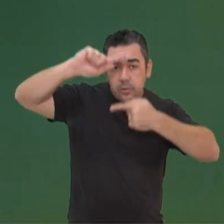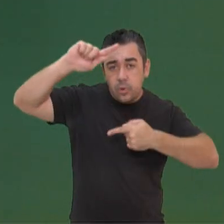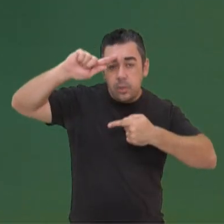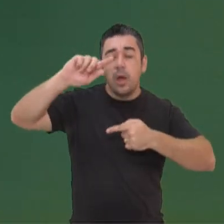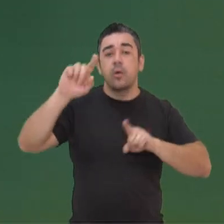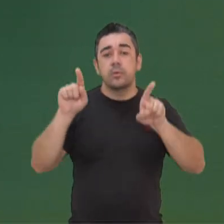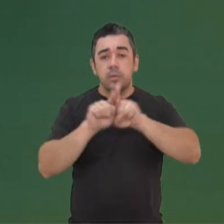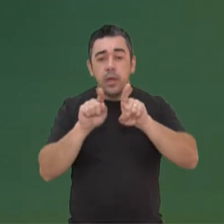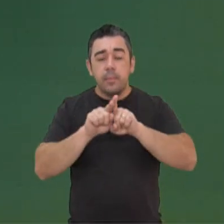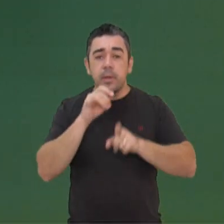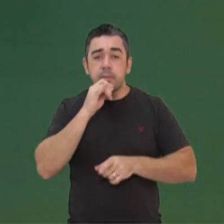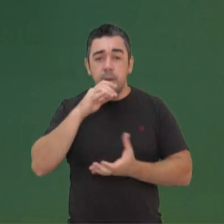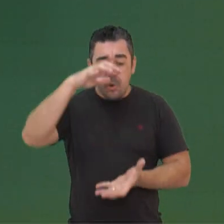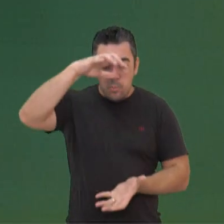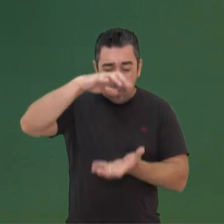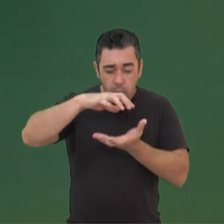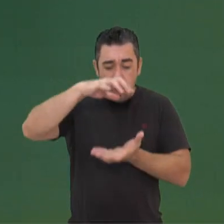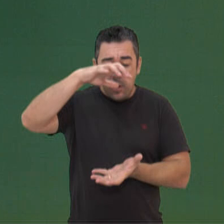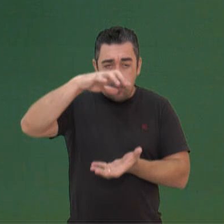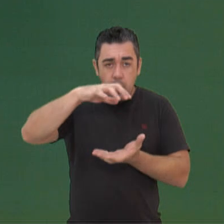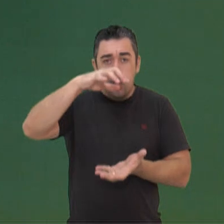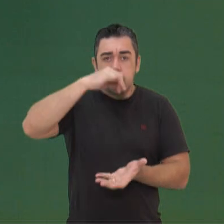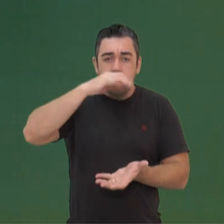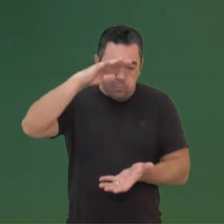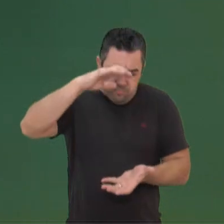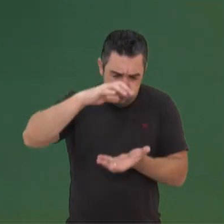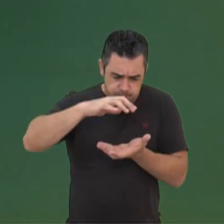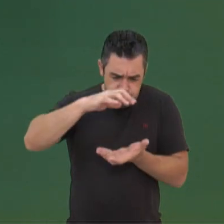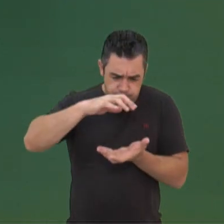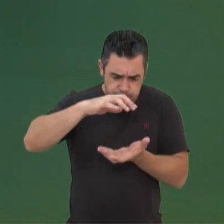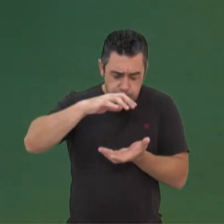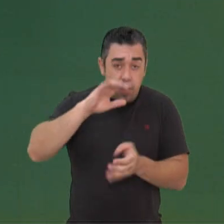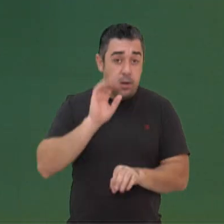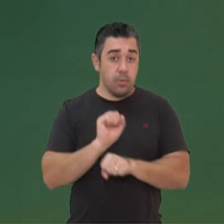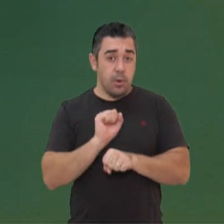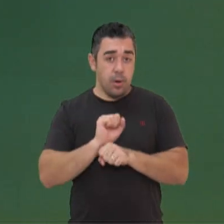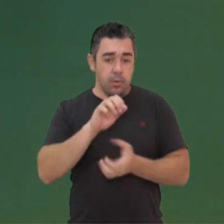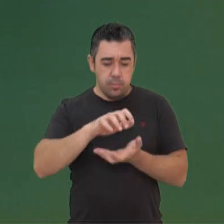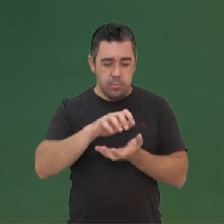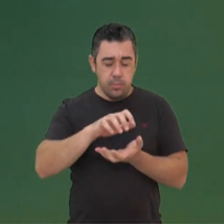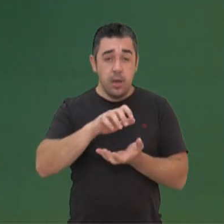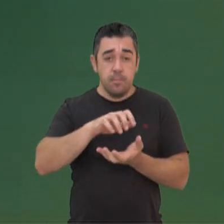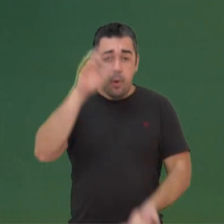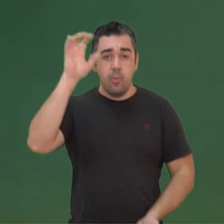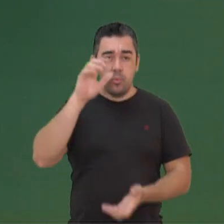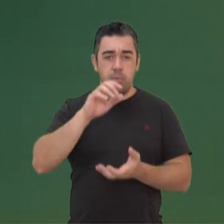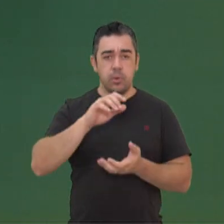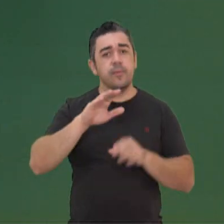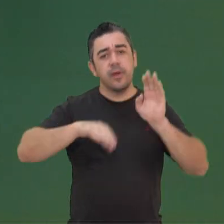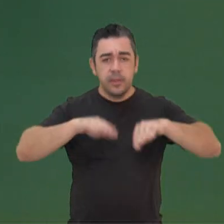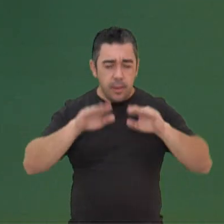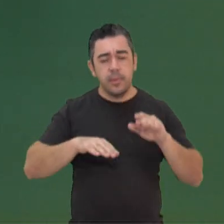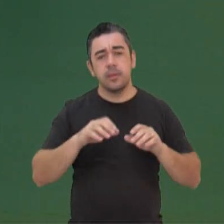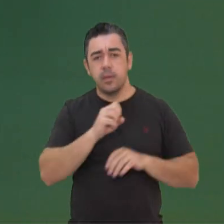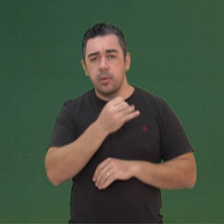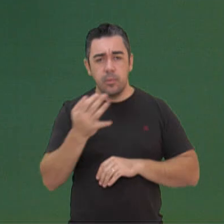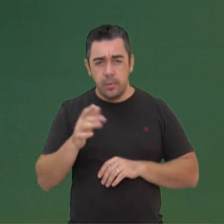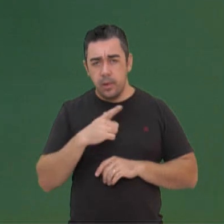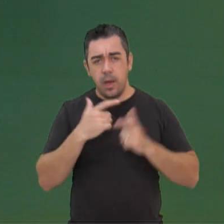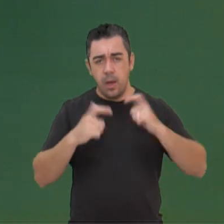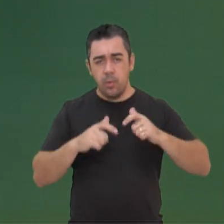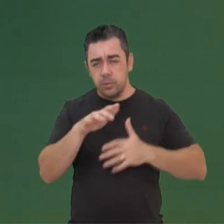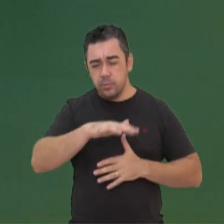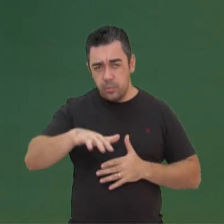carga fosse liberada em determinado ponto, ela adquiriria velocidades, né, de acordo com a região do sistema que ela se